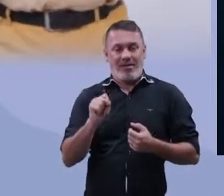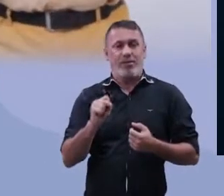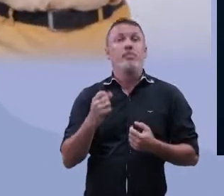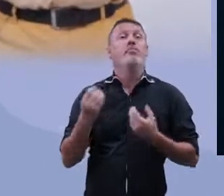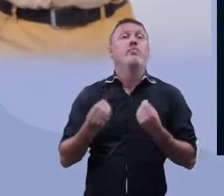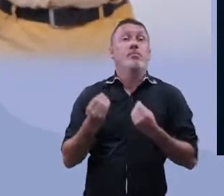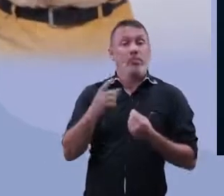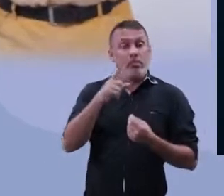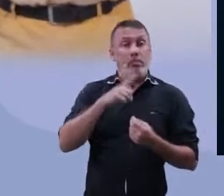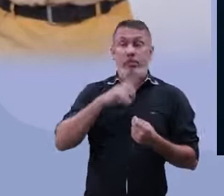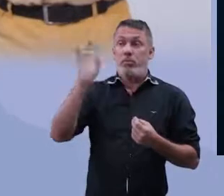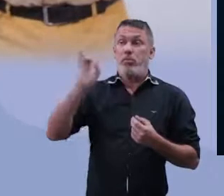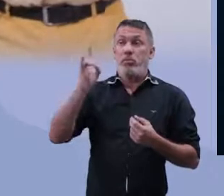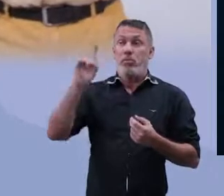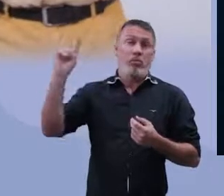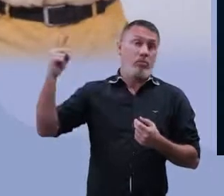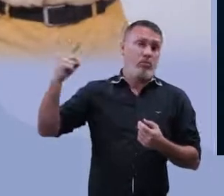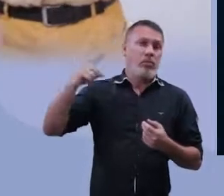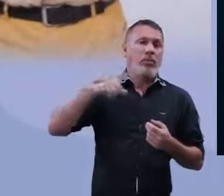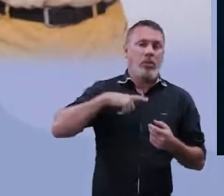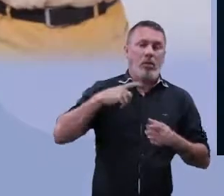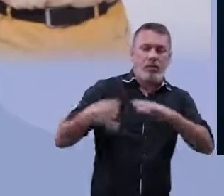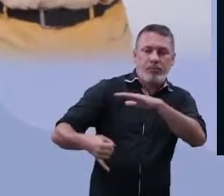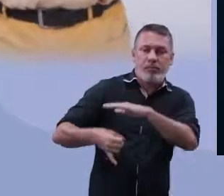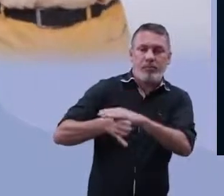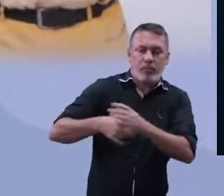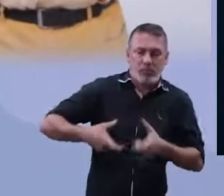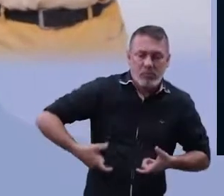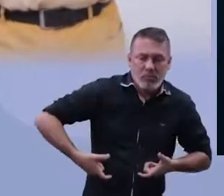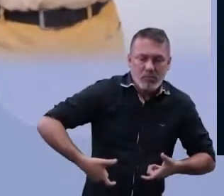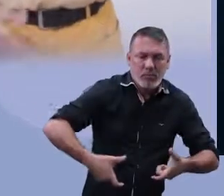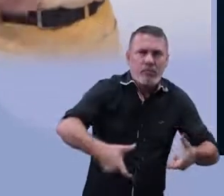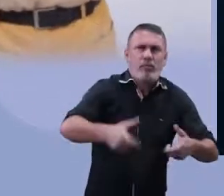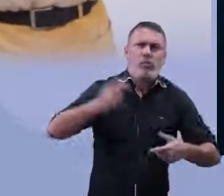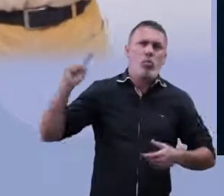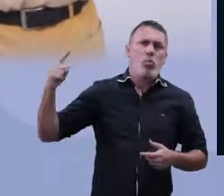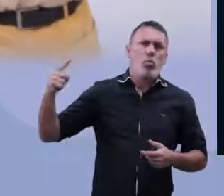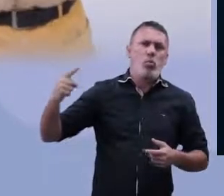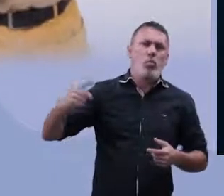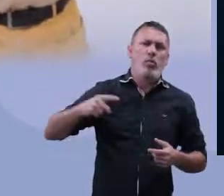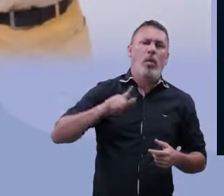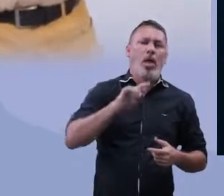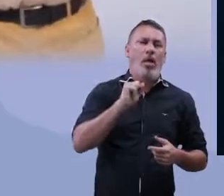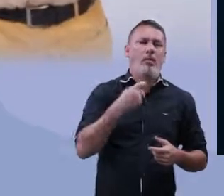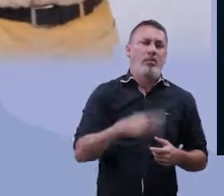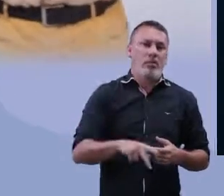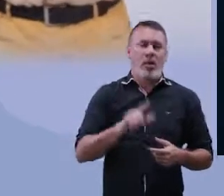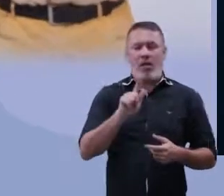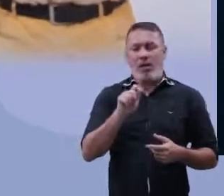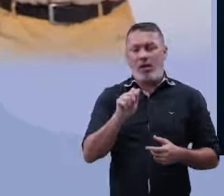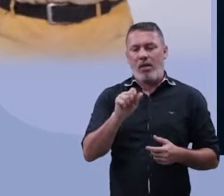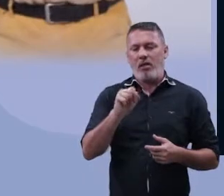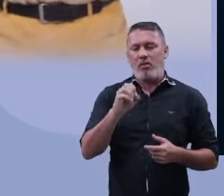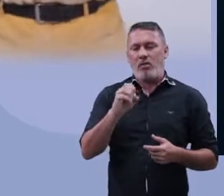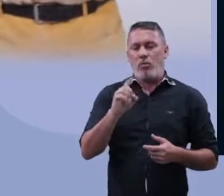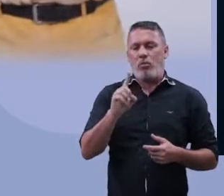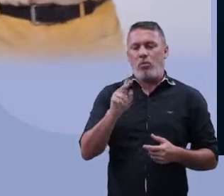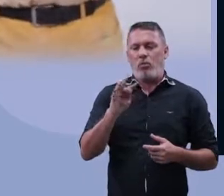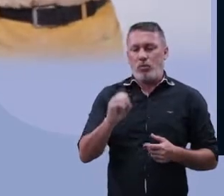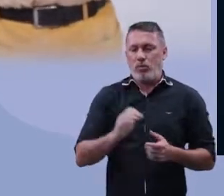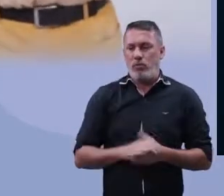poder alimentar veículos a mover-se, né, com o gás natural. Já o petróleo, né, nós vamos ter a